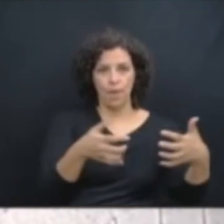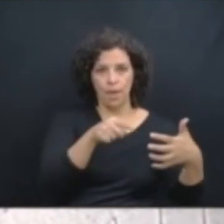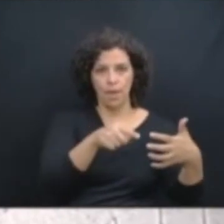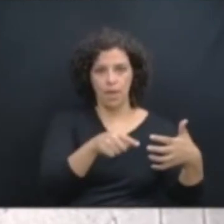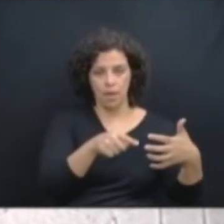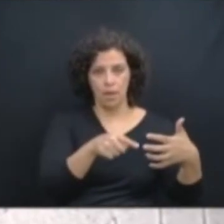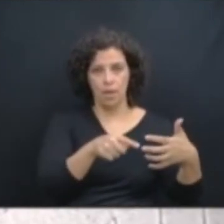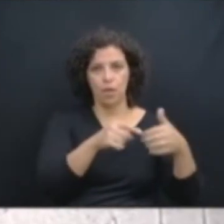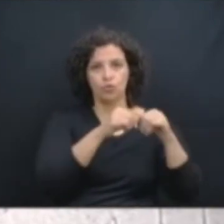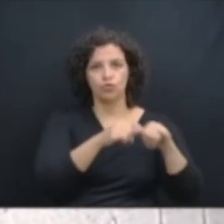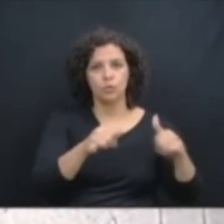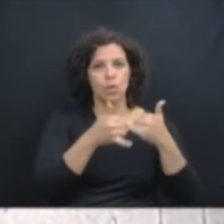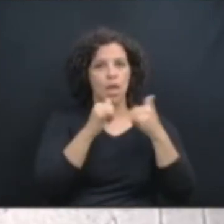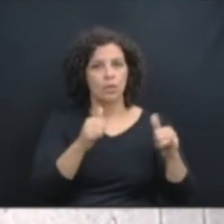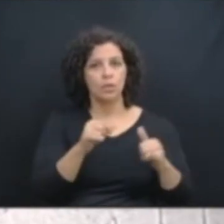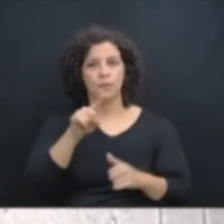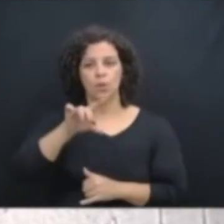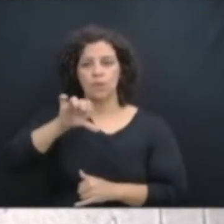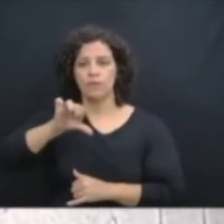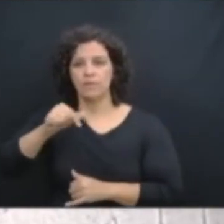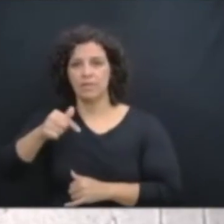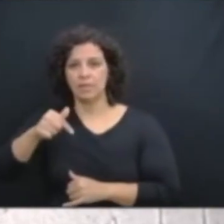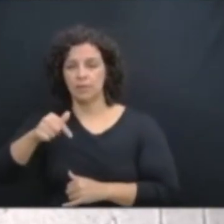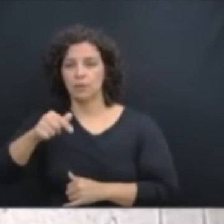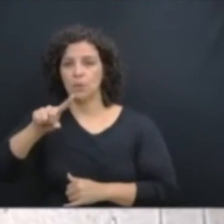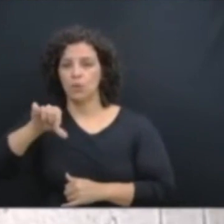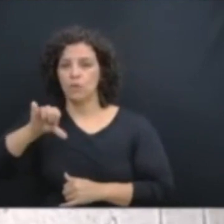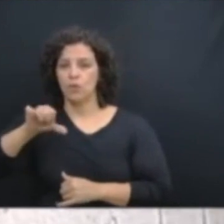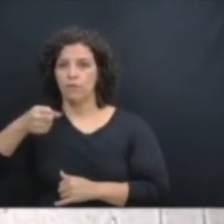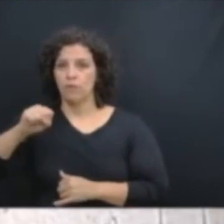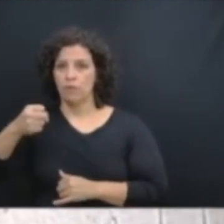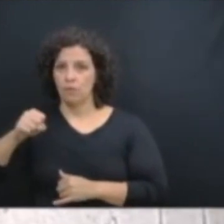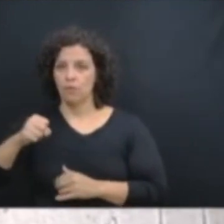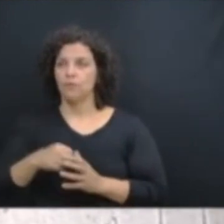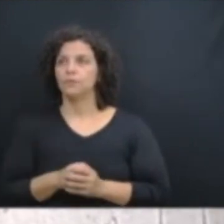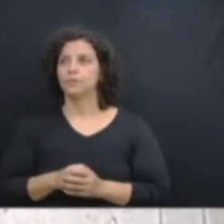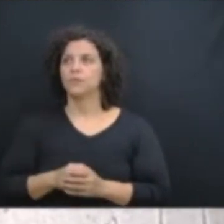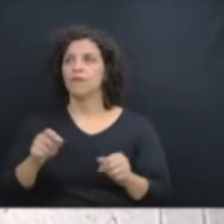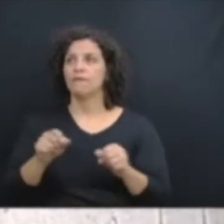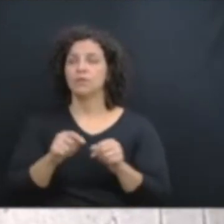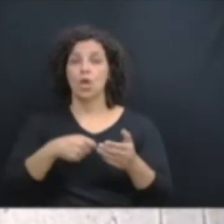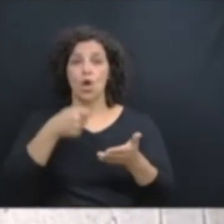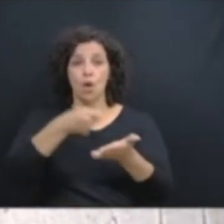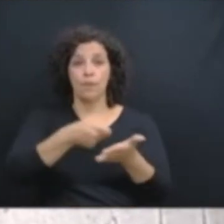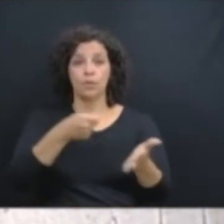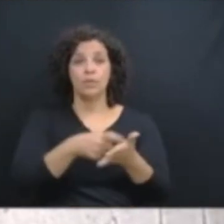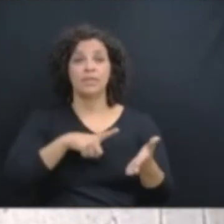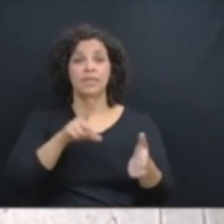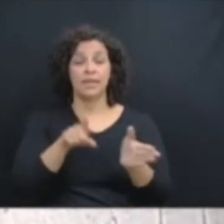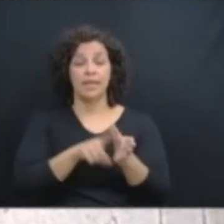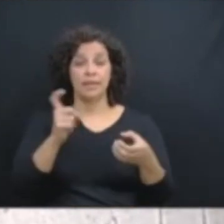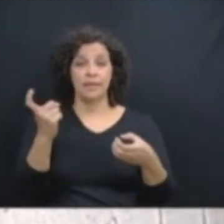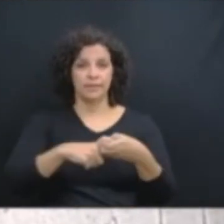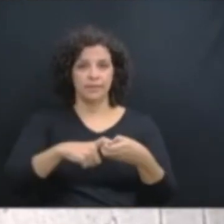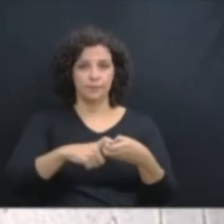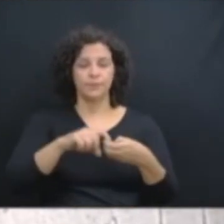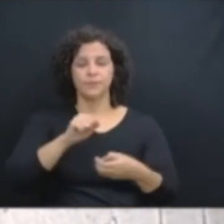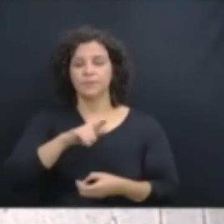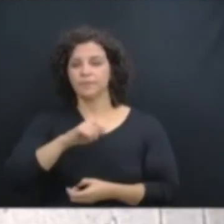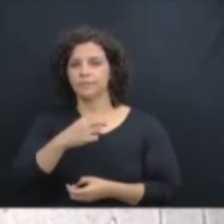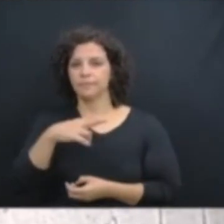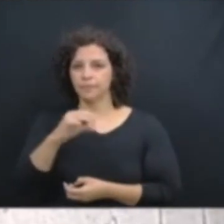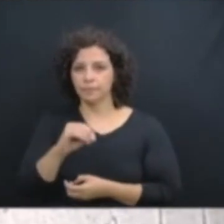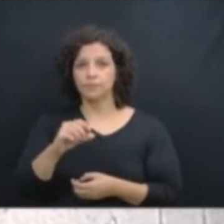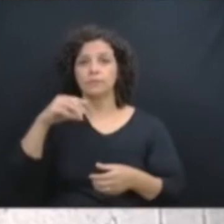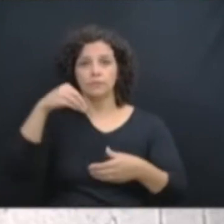e distribuidora do ano de 97 e 98, obriga que, em caso de alienação das ações que